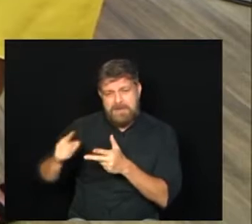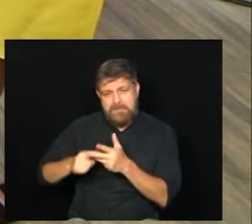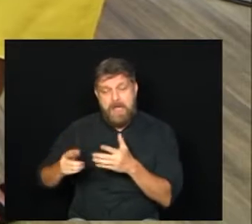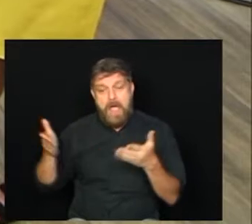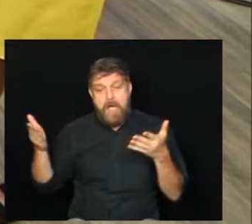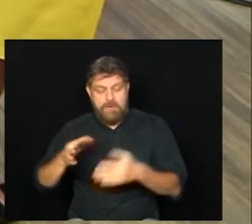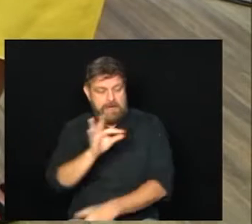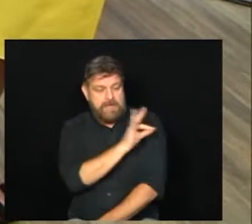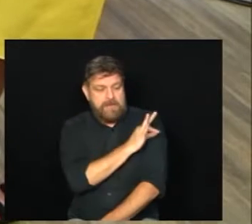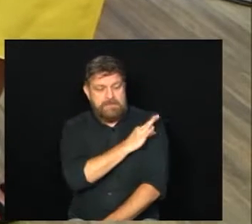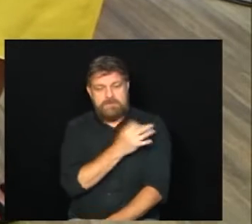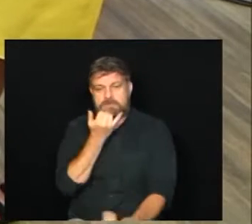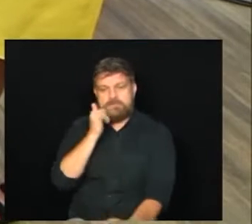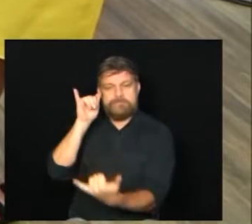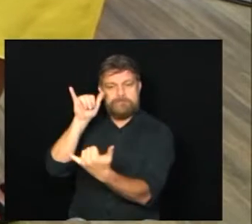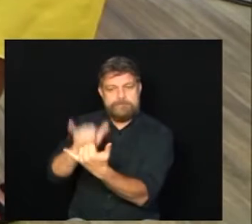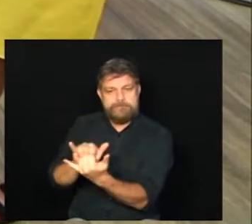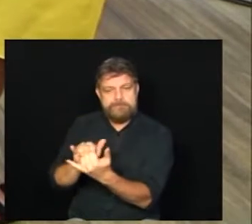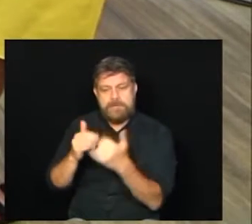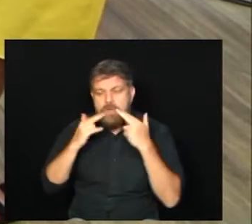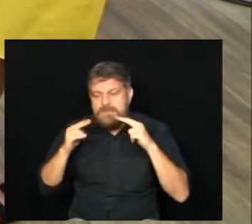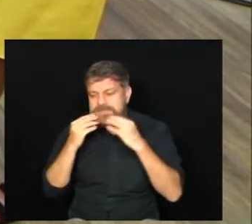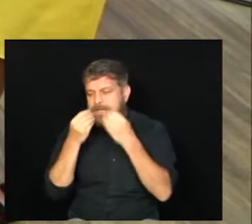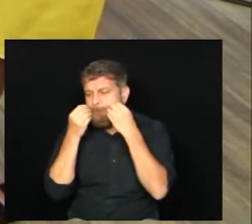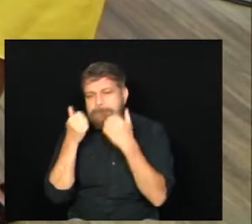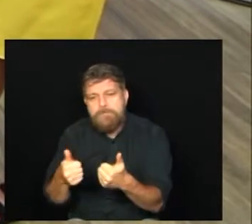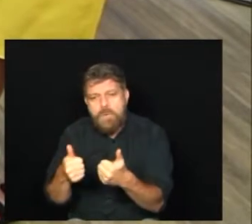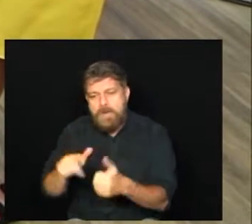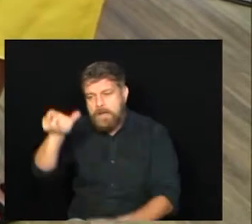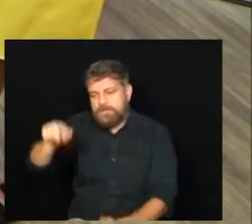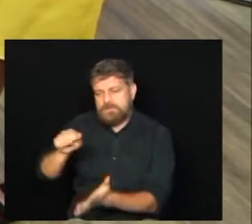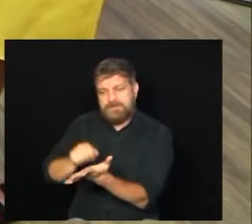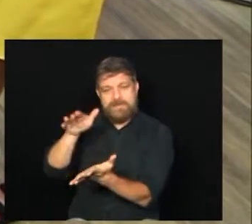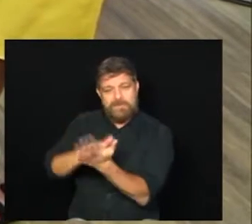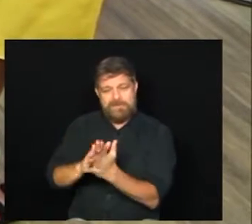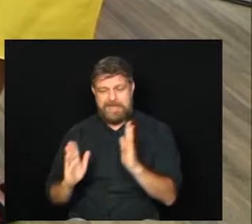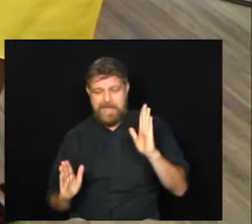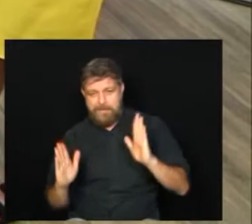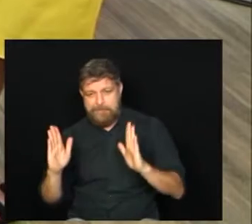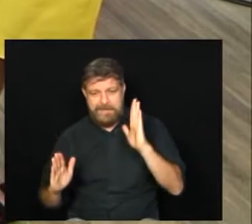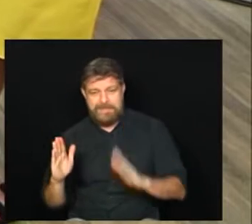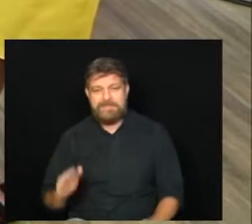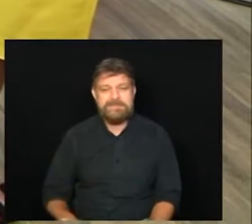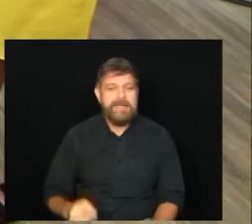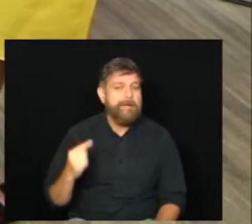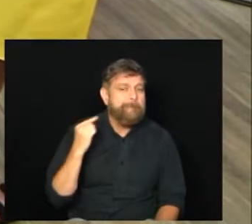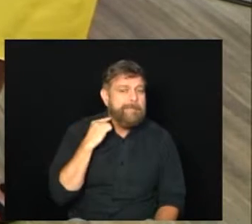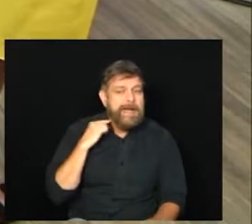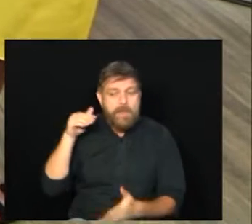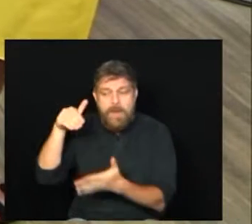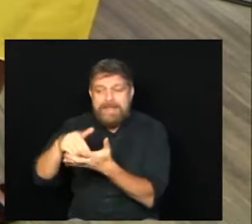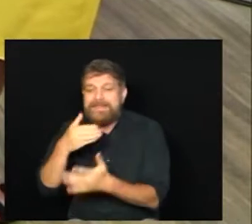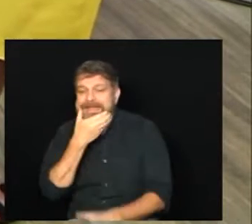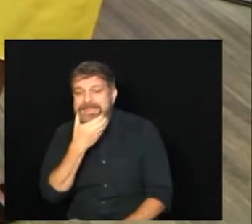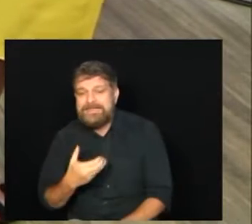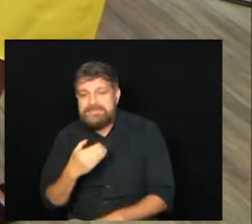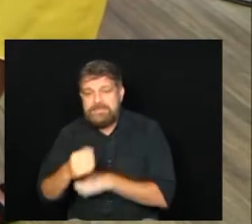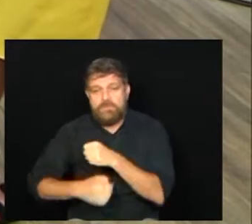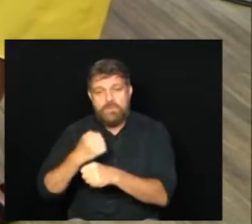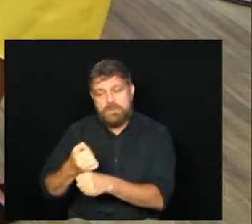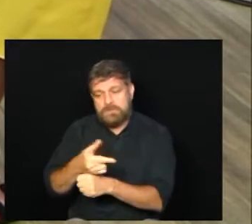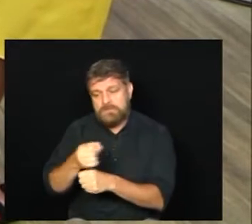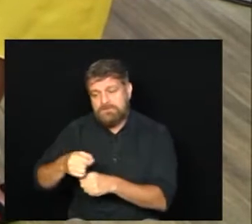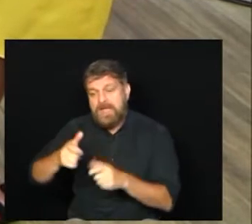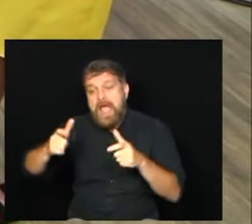a Prefeitura volta atrás. Uma boa notícia para quem tem multas nesse período, entre maio e dezembro de 2020, ali na